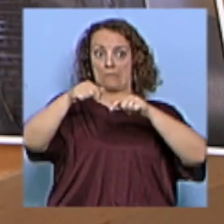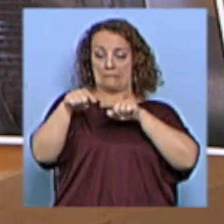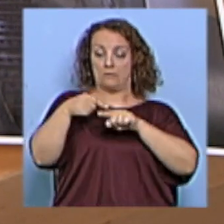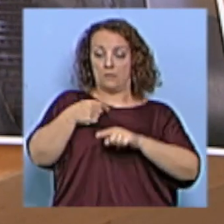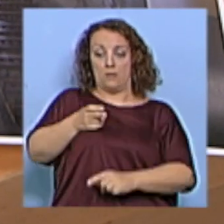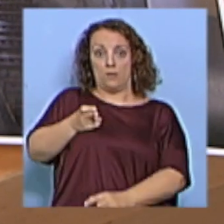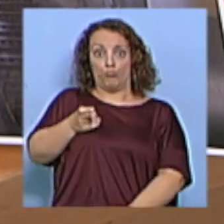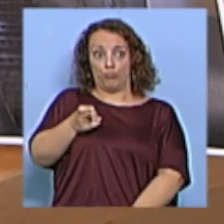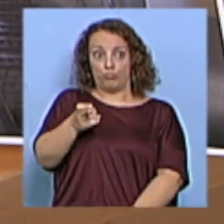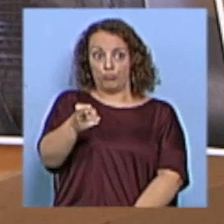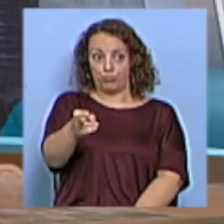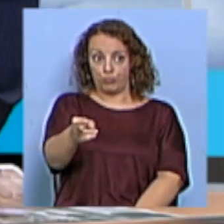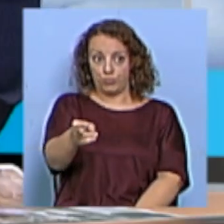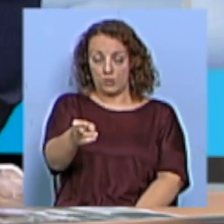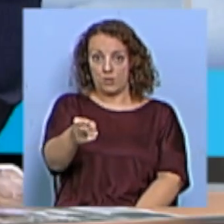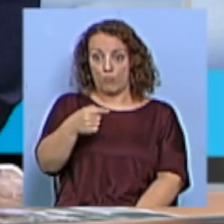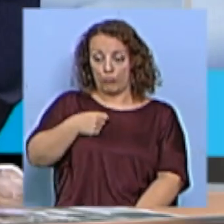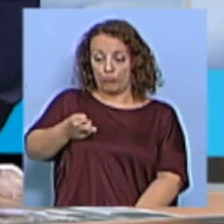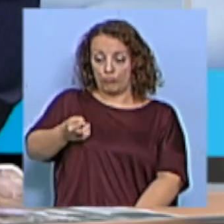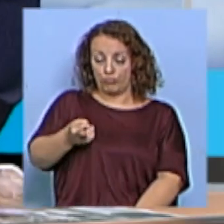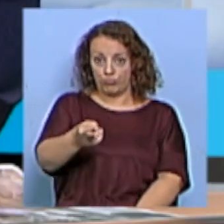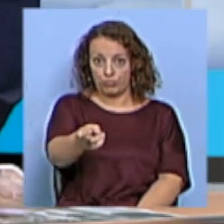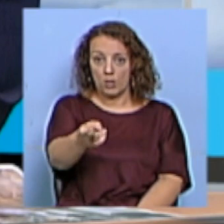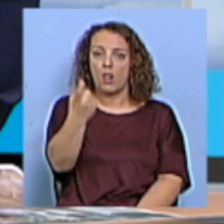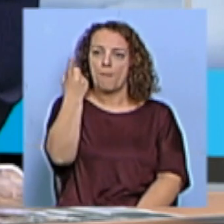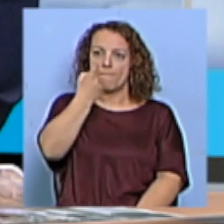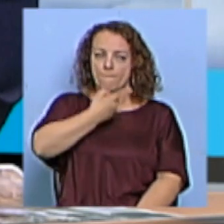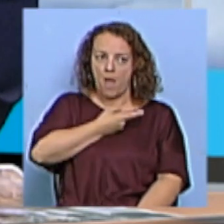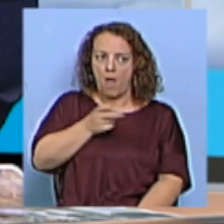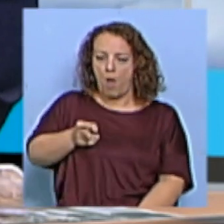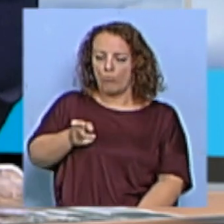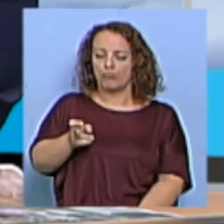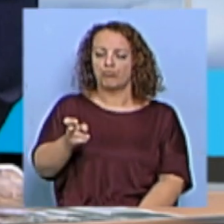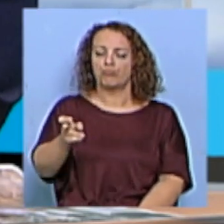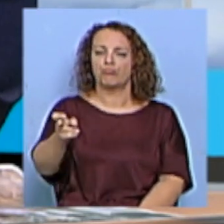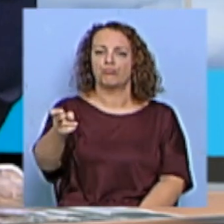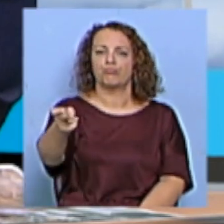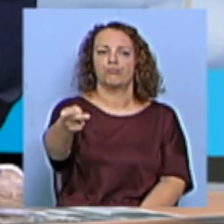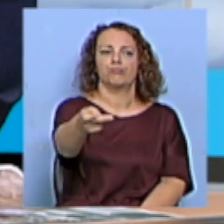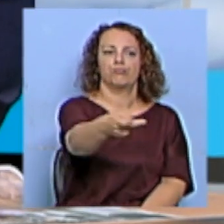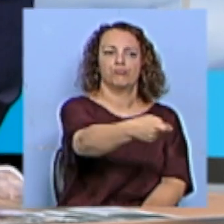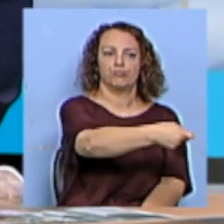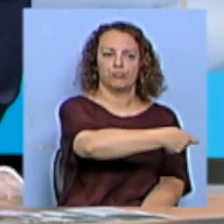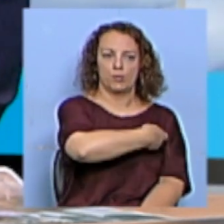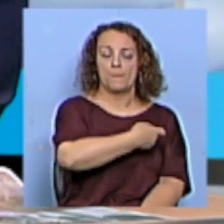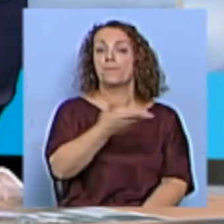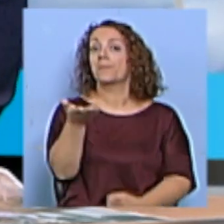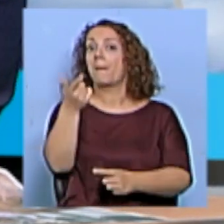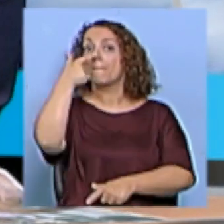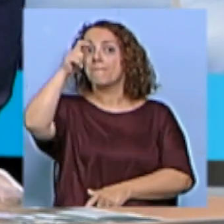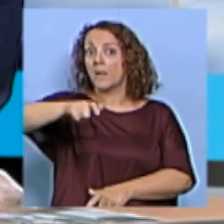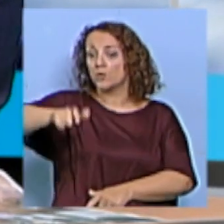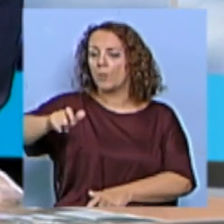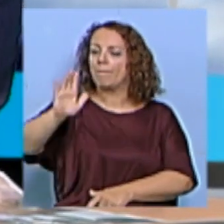devemos rodar sempre e ter uma orientação na mobilidade. Portanto, ter pessoas que nos